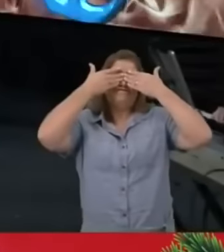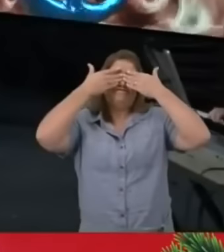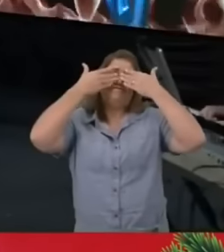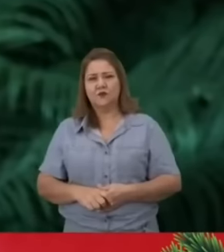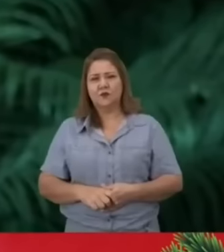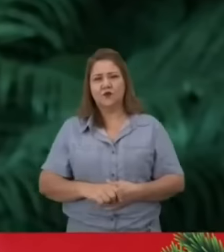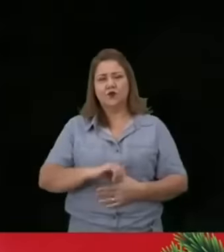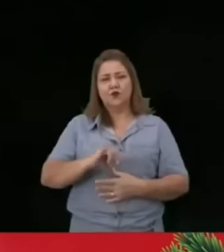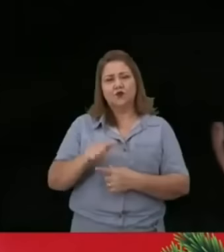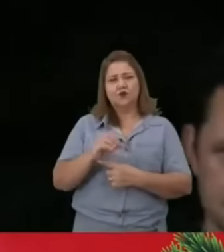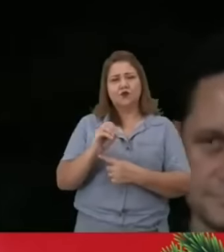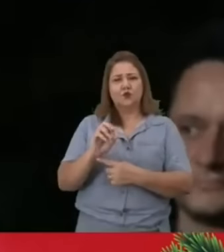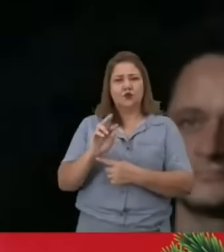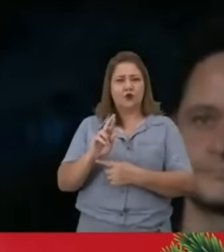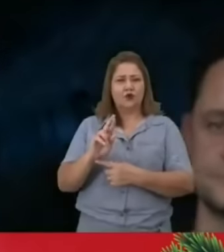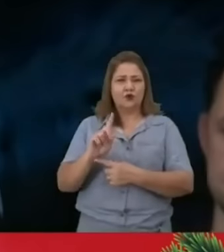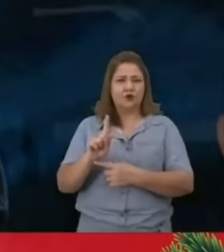Aí.